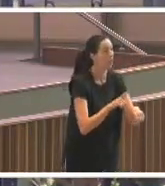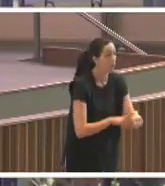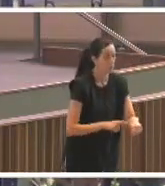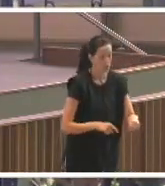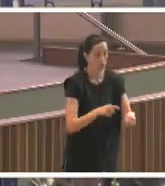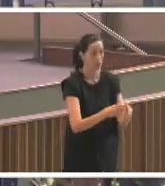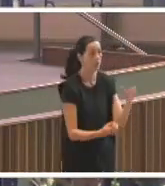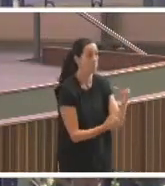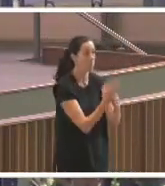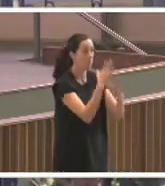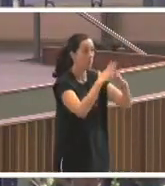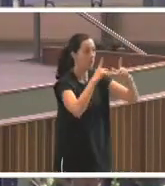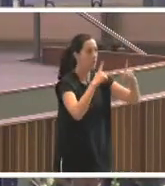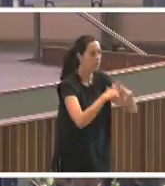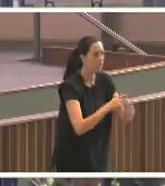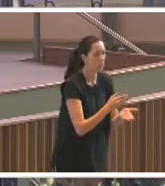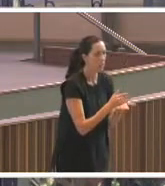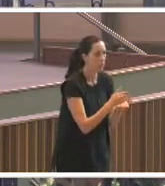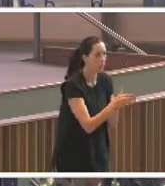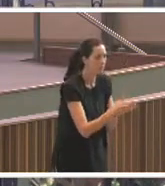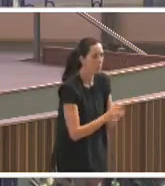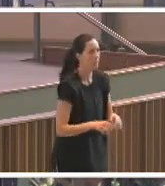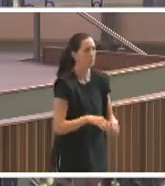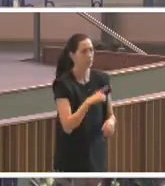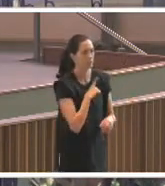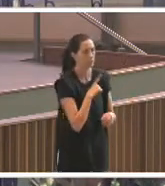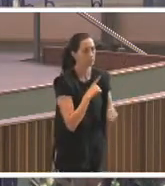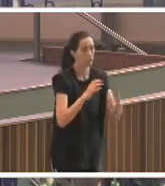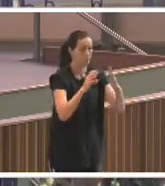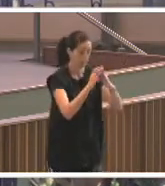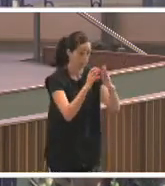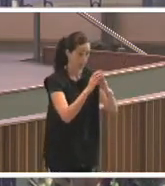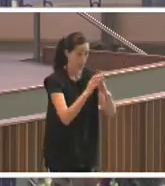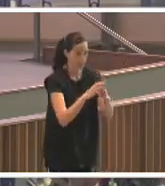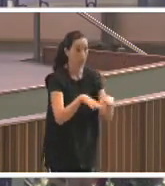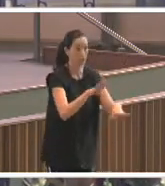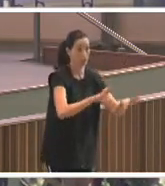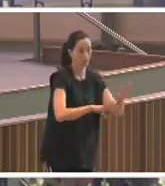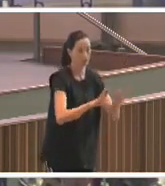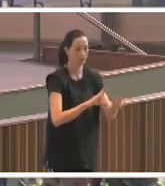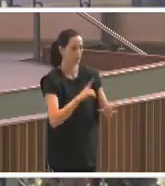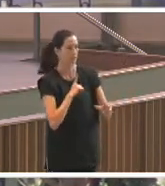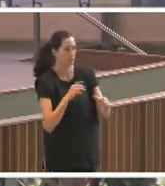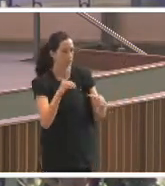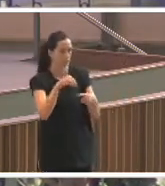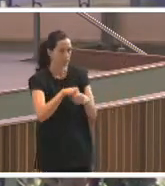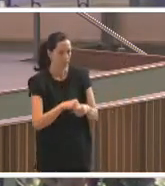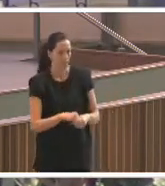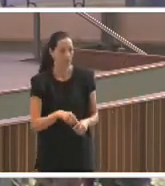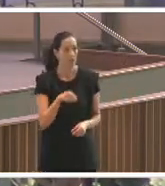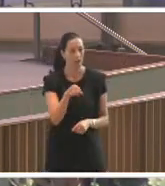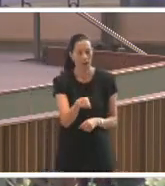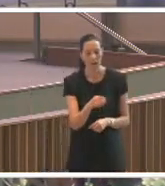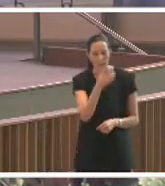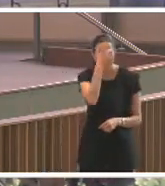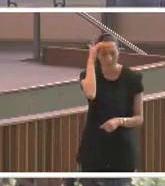Quando você tem lá na tua célula alguém bom e você não coloca para treinar, para ser um